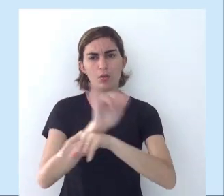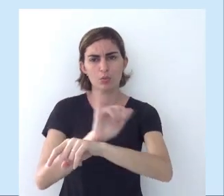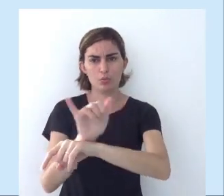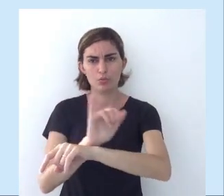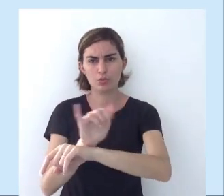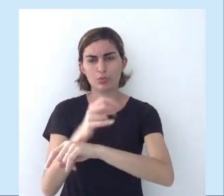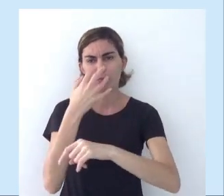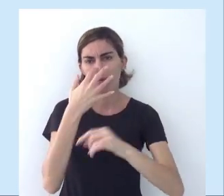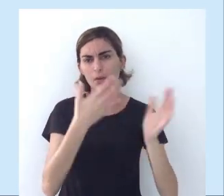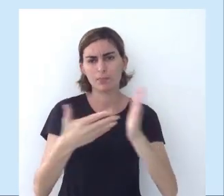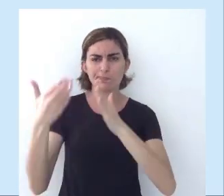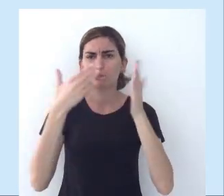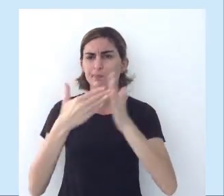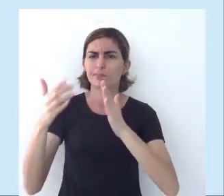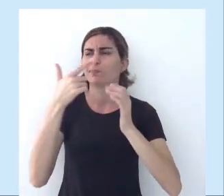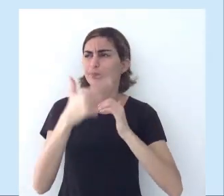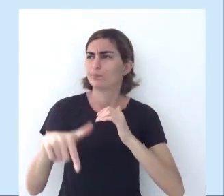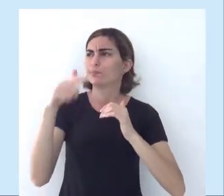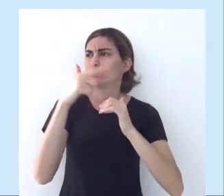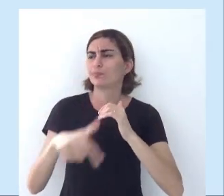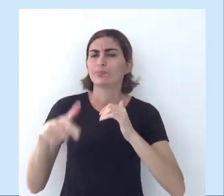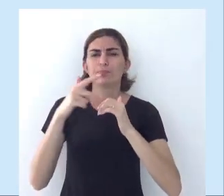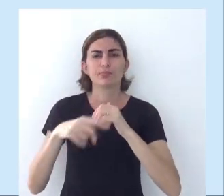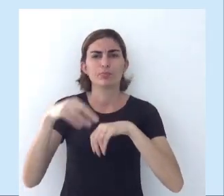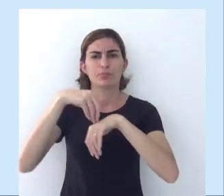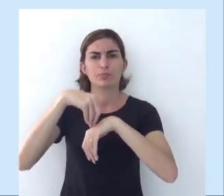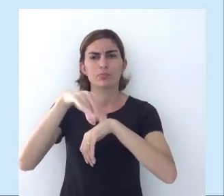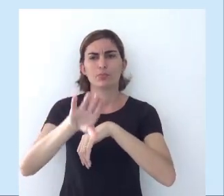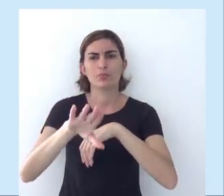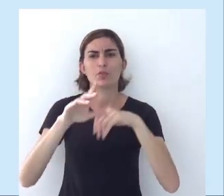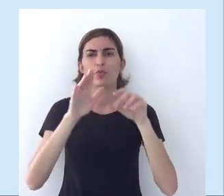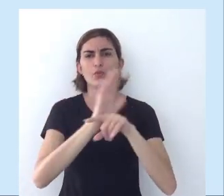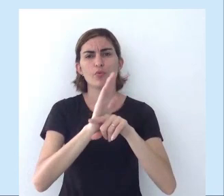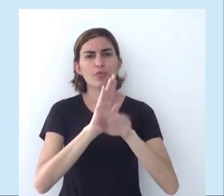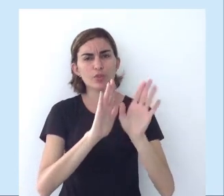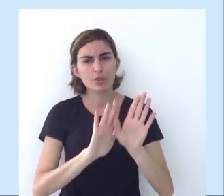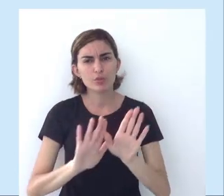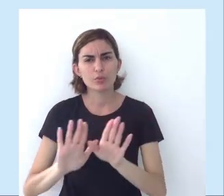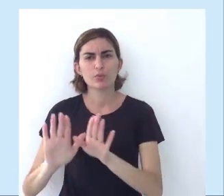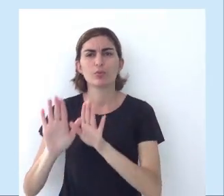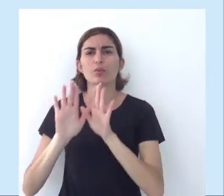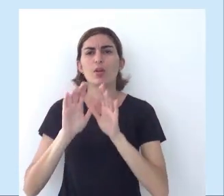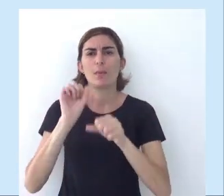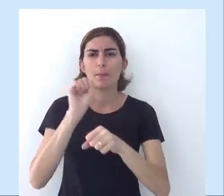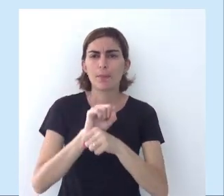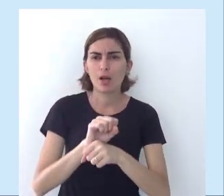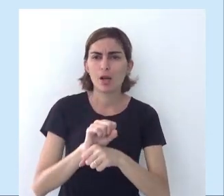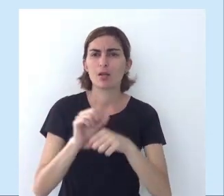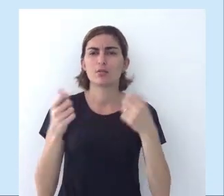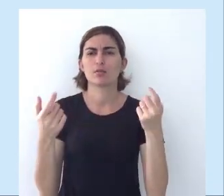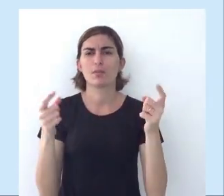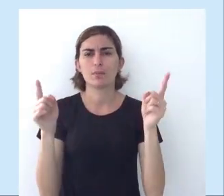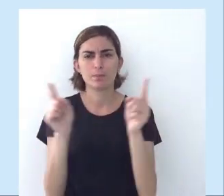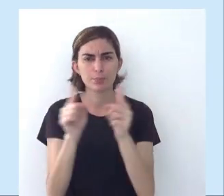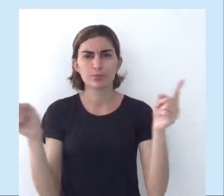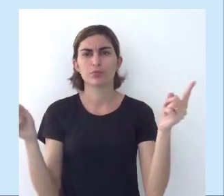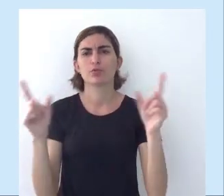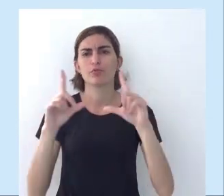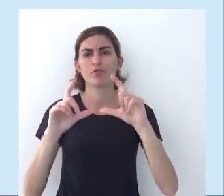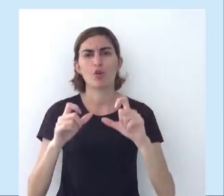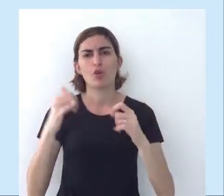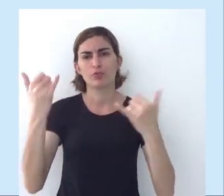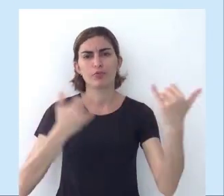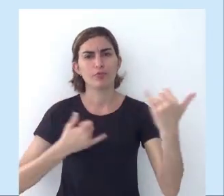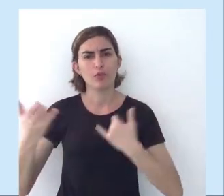também no YouTube, você pode assistir várias vezes, você pode deixar o vídeo mais lento, você pode aí pausar, você pode dar print na